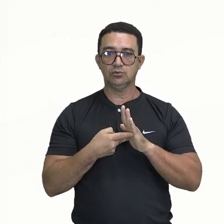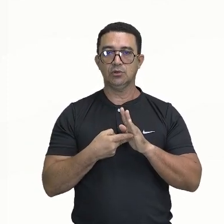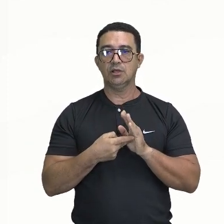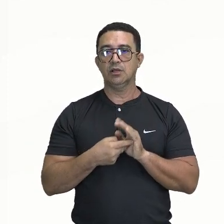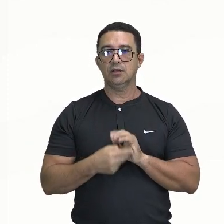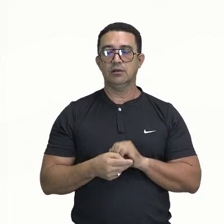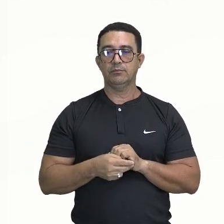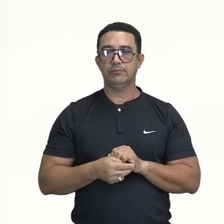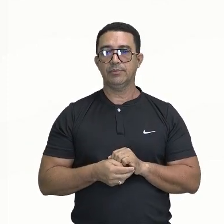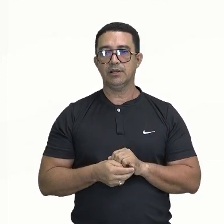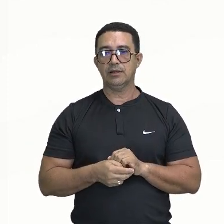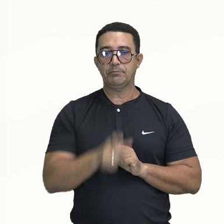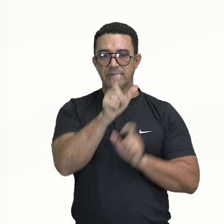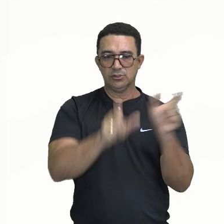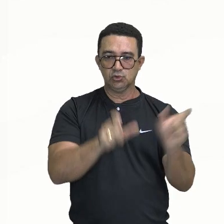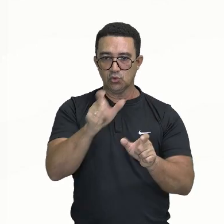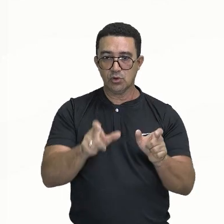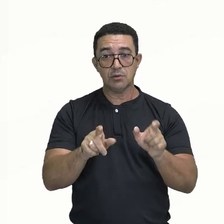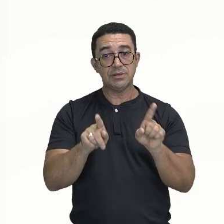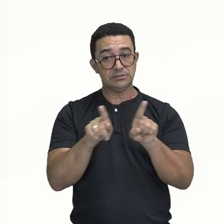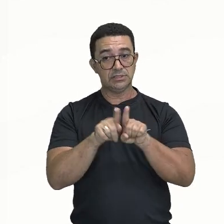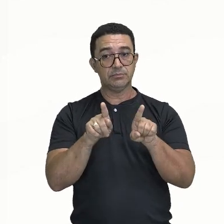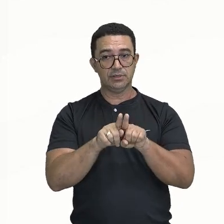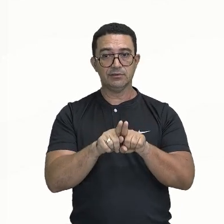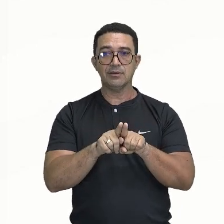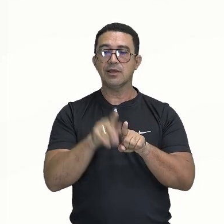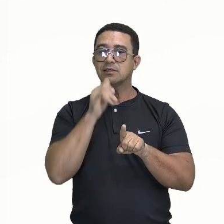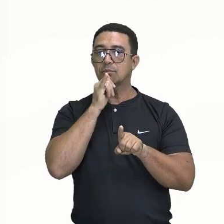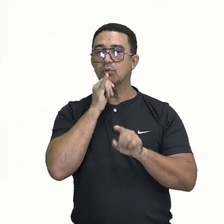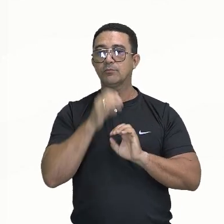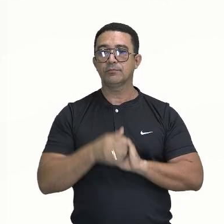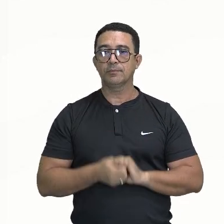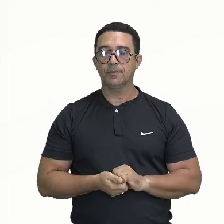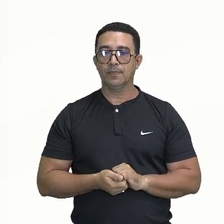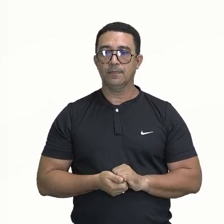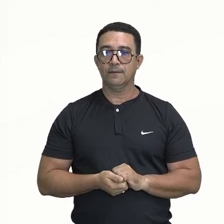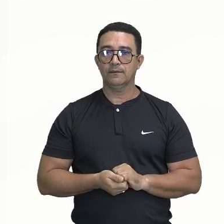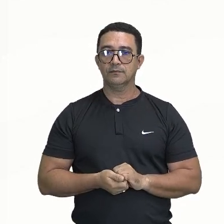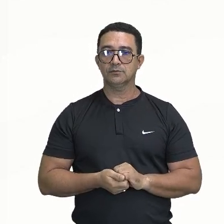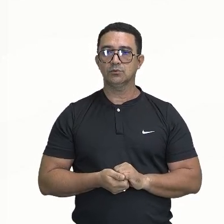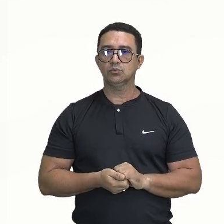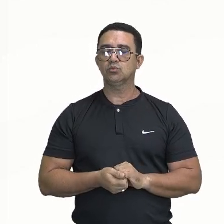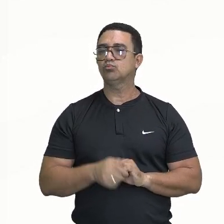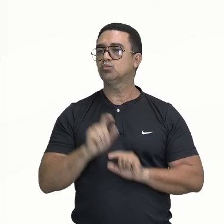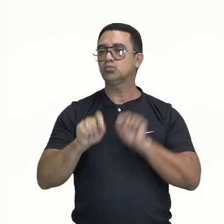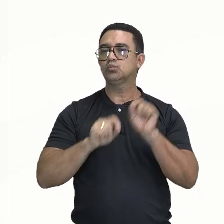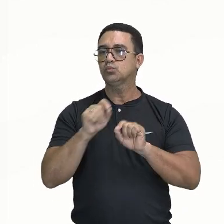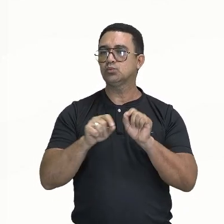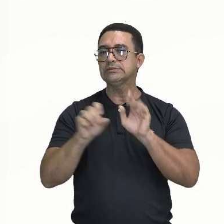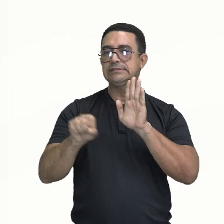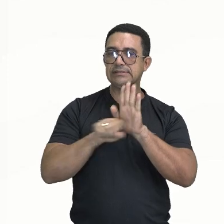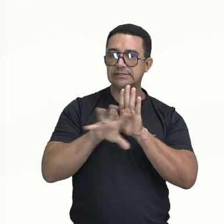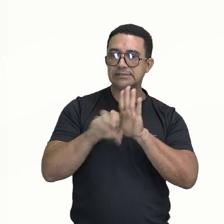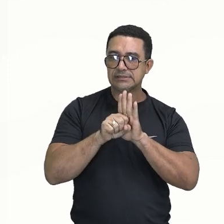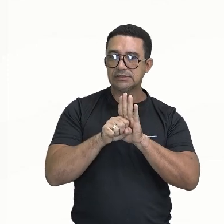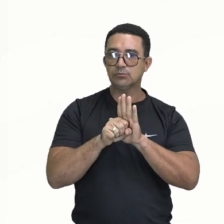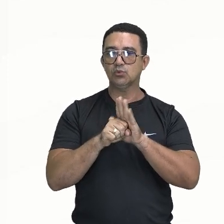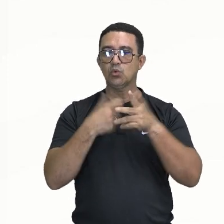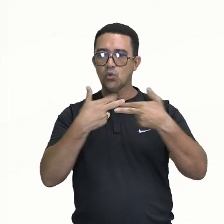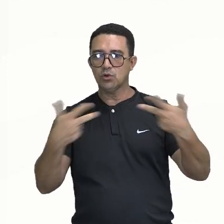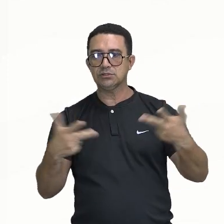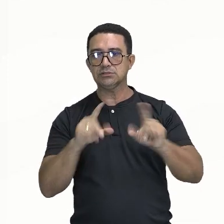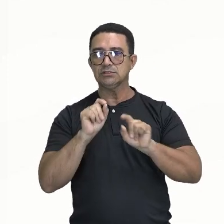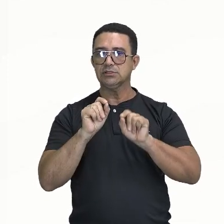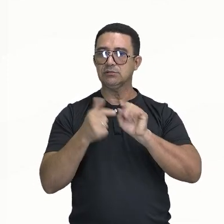somente para o individual. Então, quando falamos desse simbolismo, de algo que